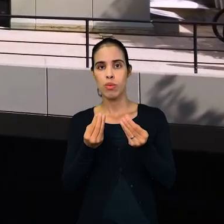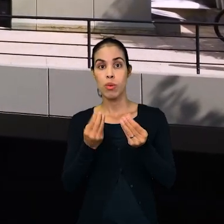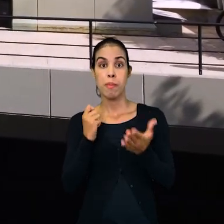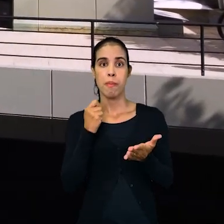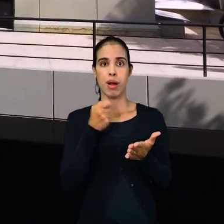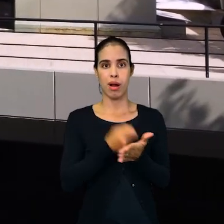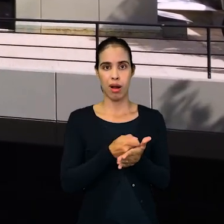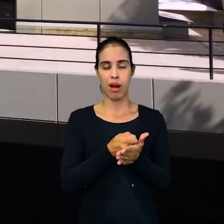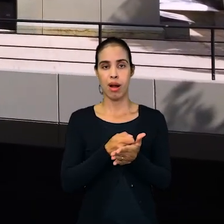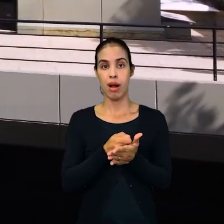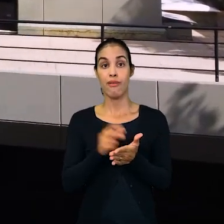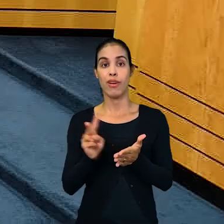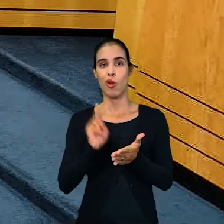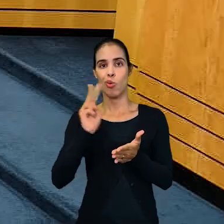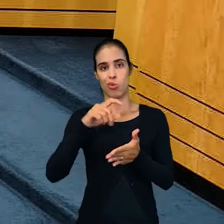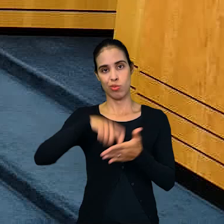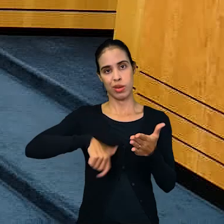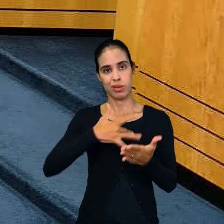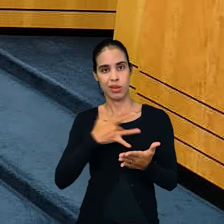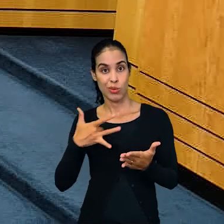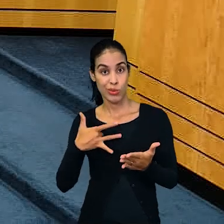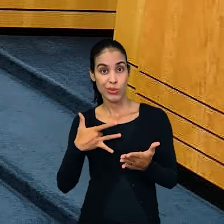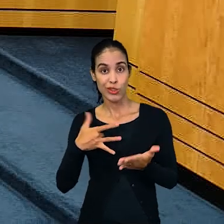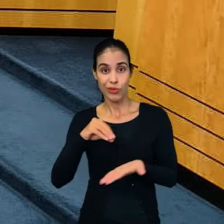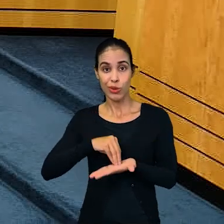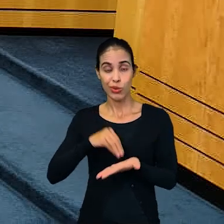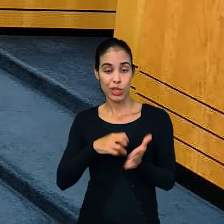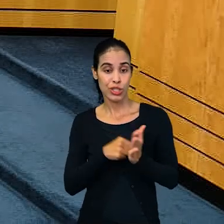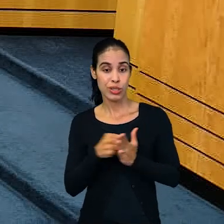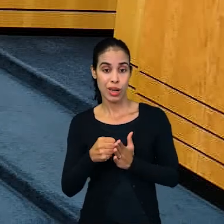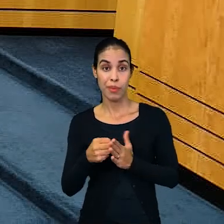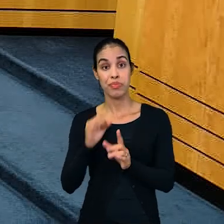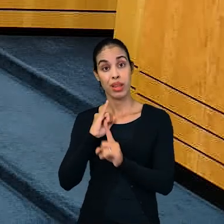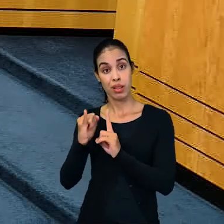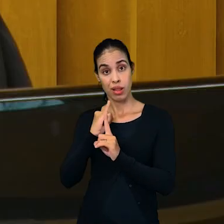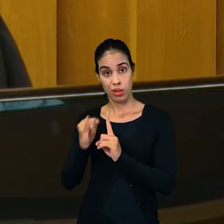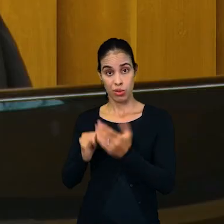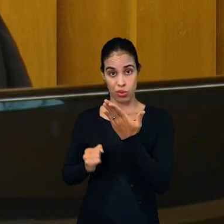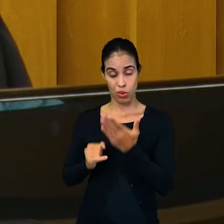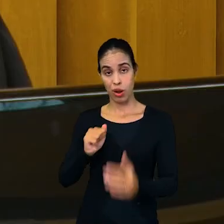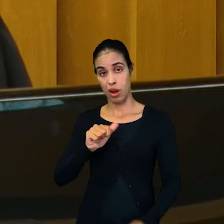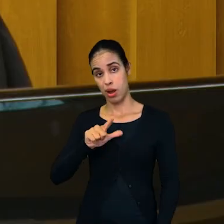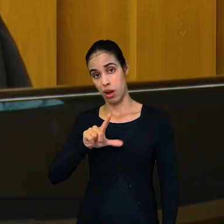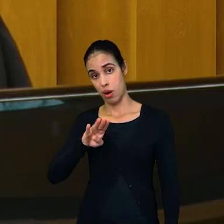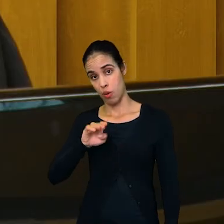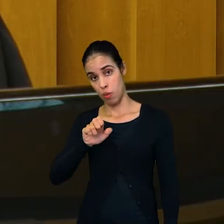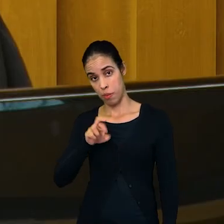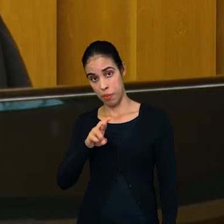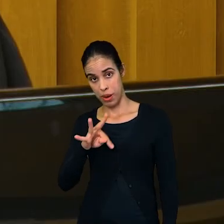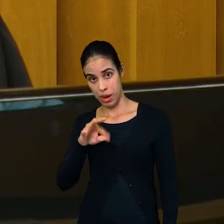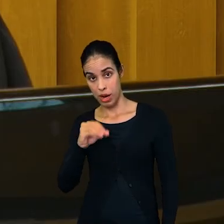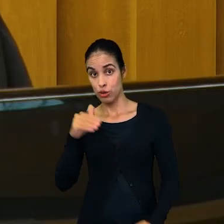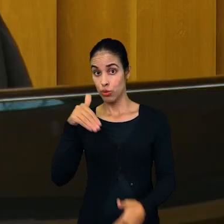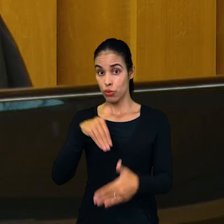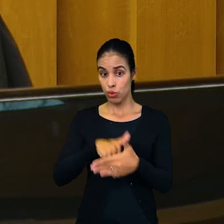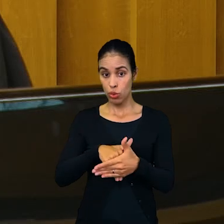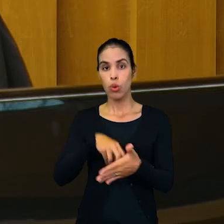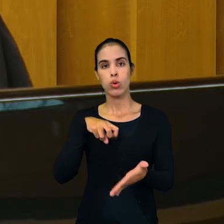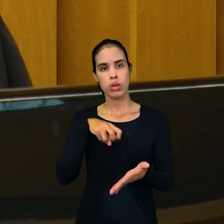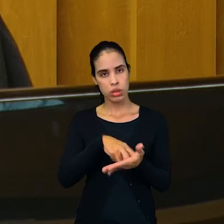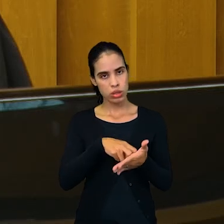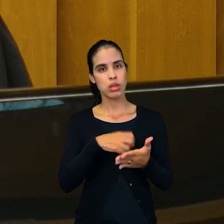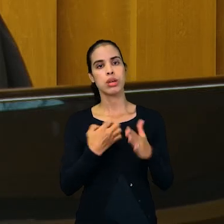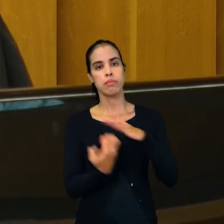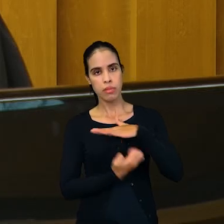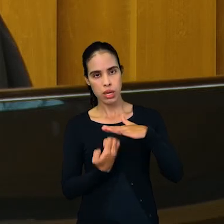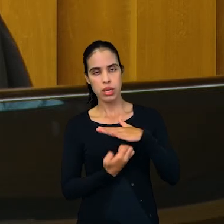do saldo devedor do plano. Na terceira turma do Tribunal Superior do Trabalho, o relator do caso, o ministro Alberto Balazeiro,